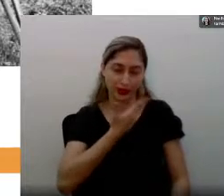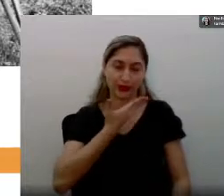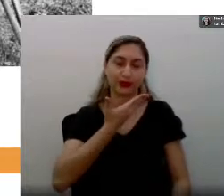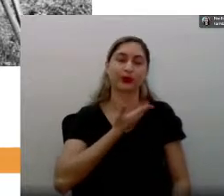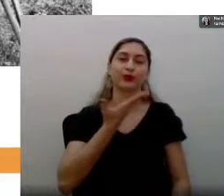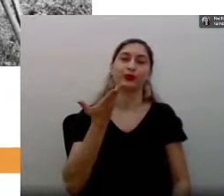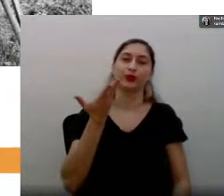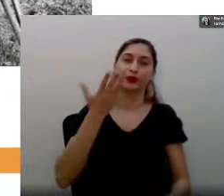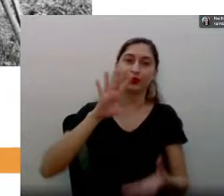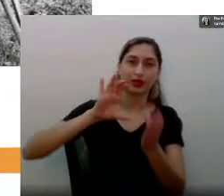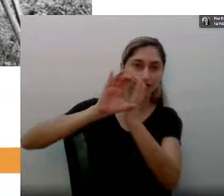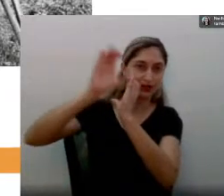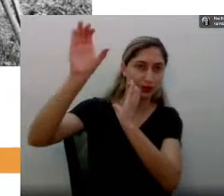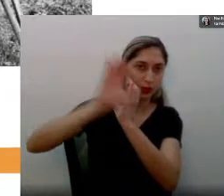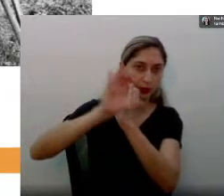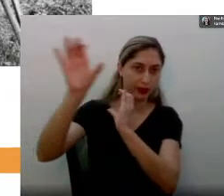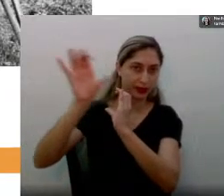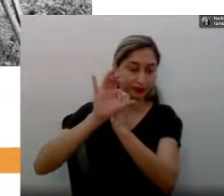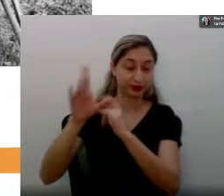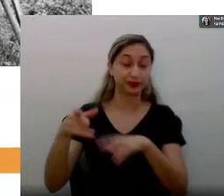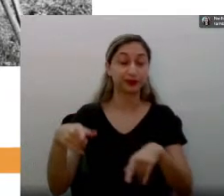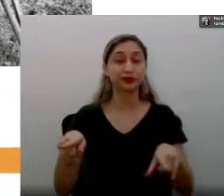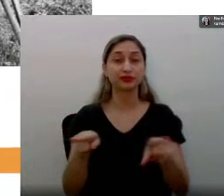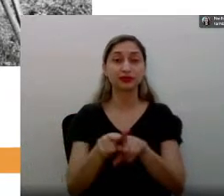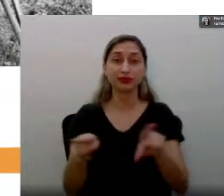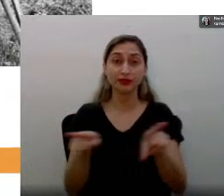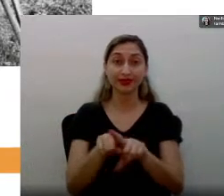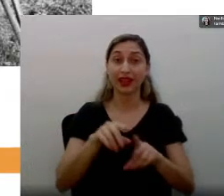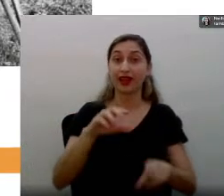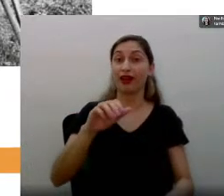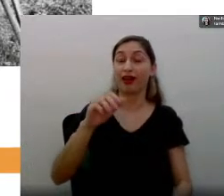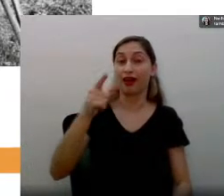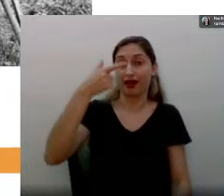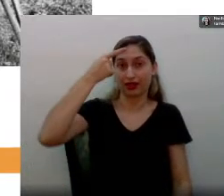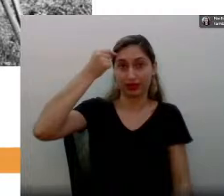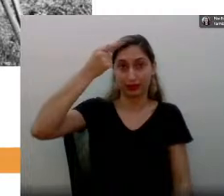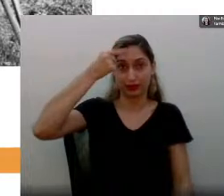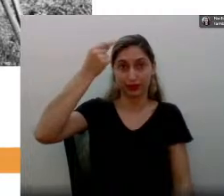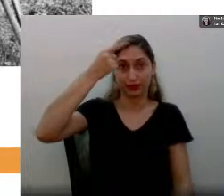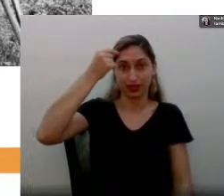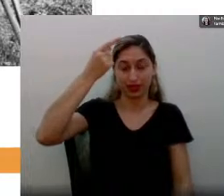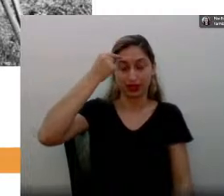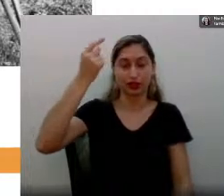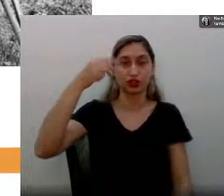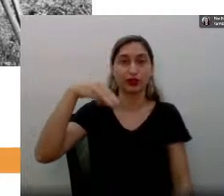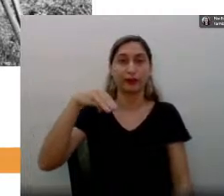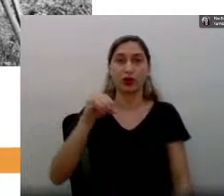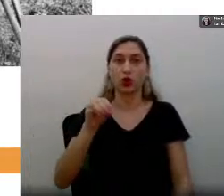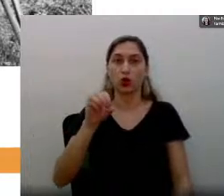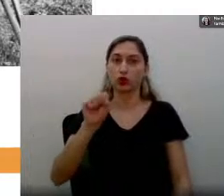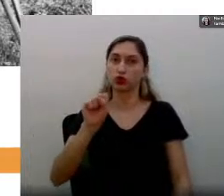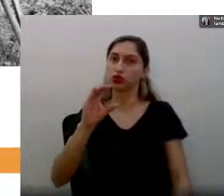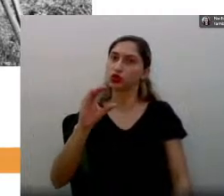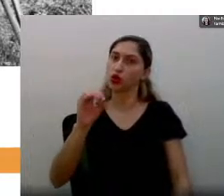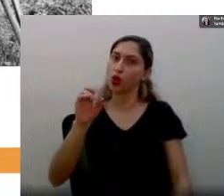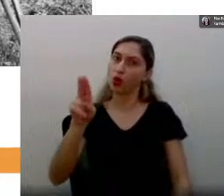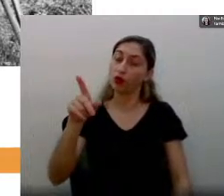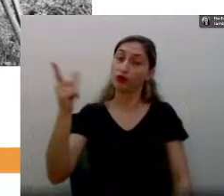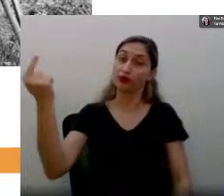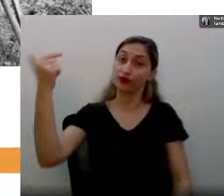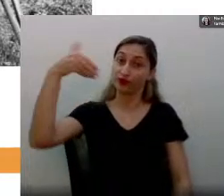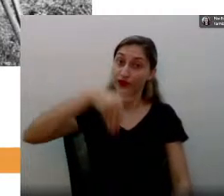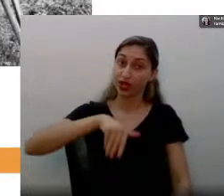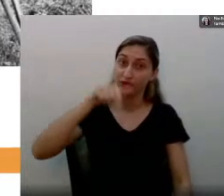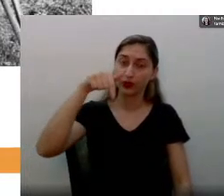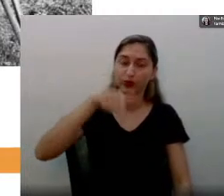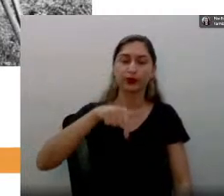astronomia e academia de ciências de Moscou que veio para Bocaiuva também é do um né Por causa ao